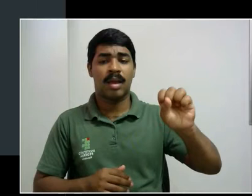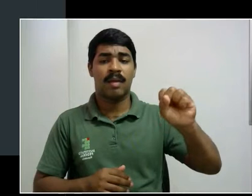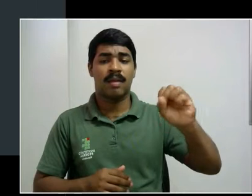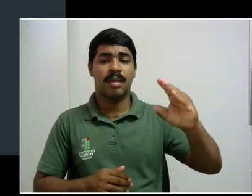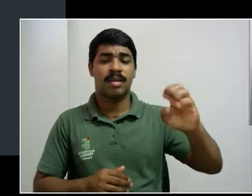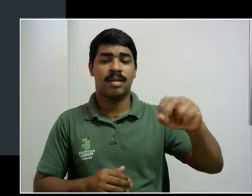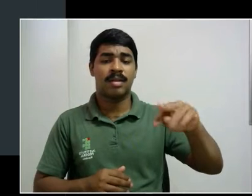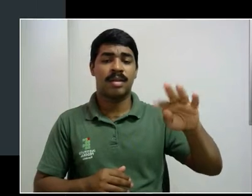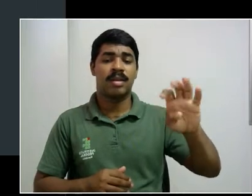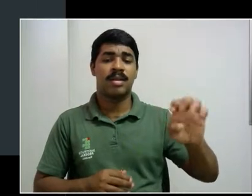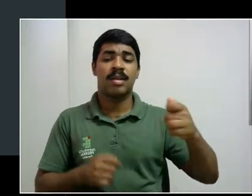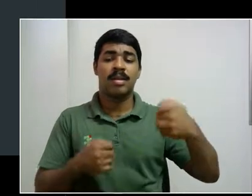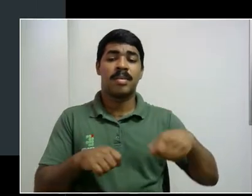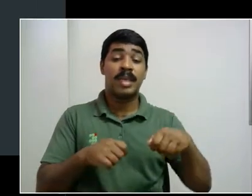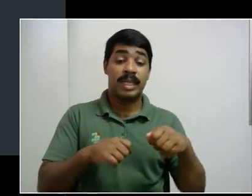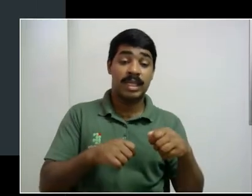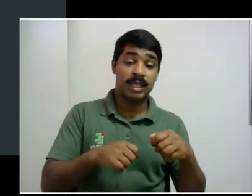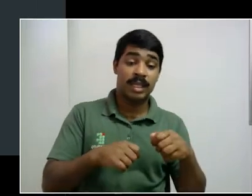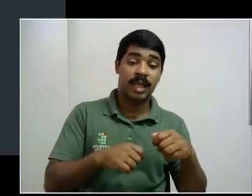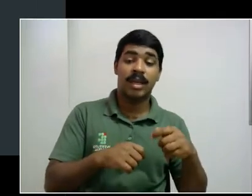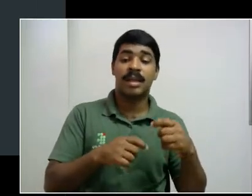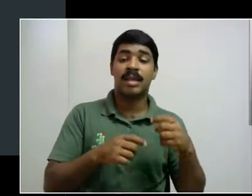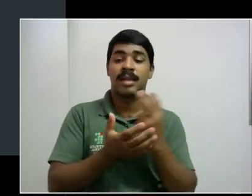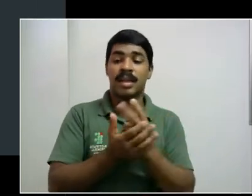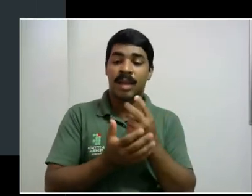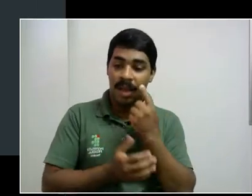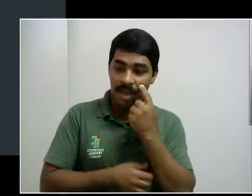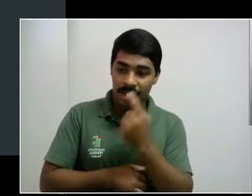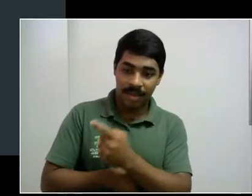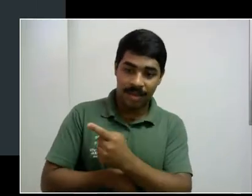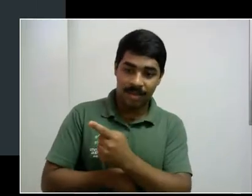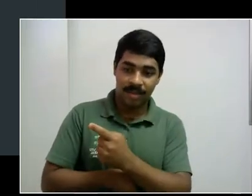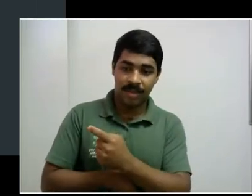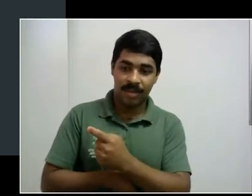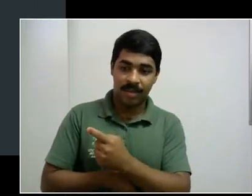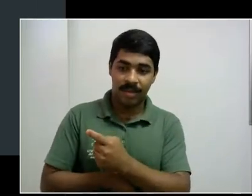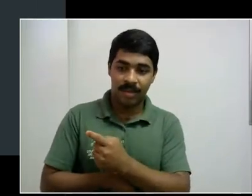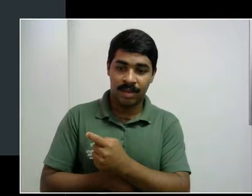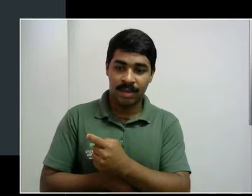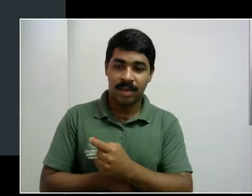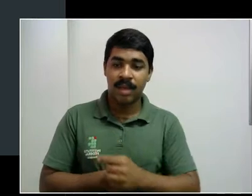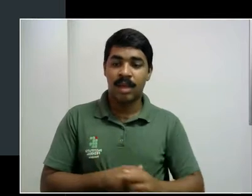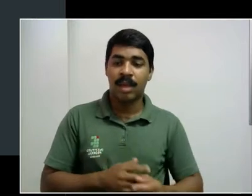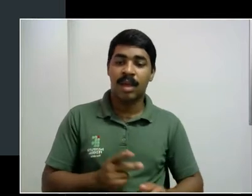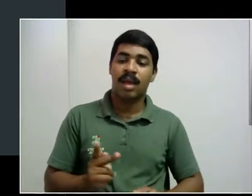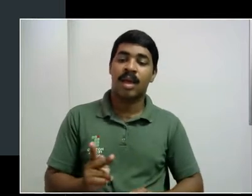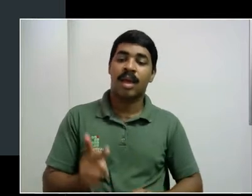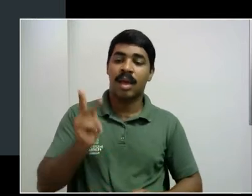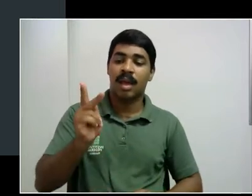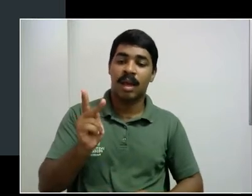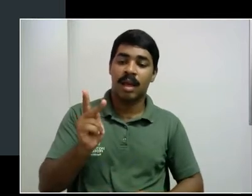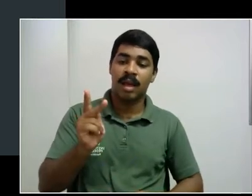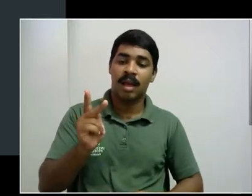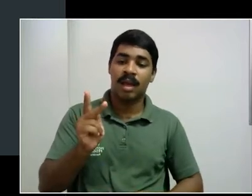k? O valor do k tem que ser esse valor aqui, ó. Tem que ser maior que